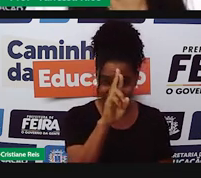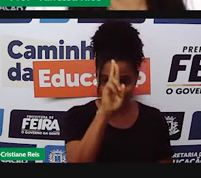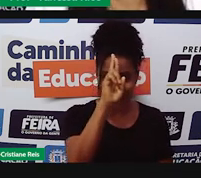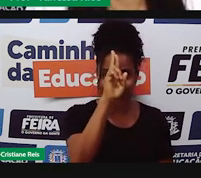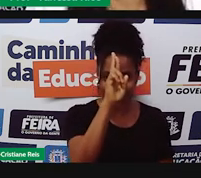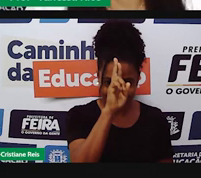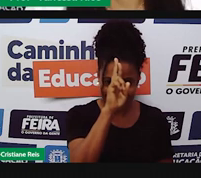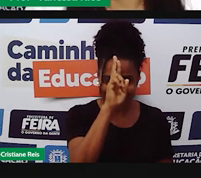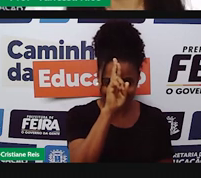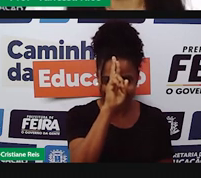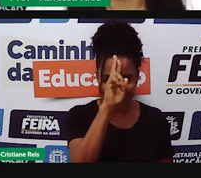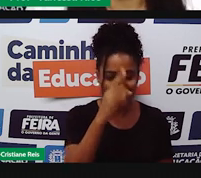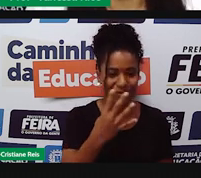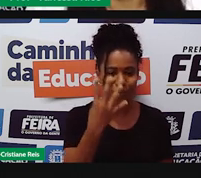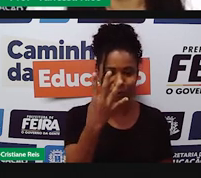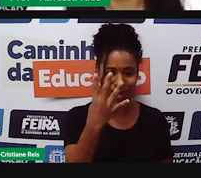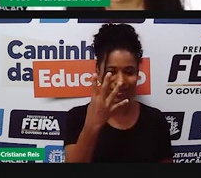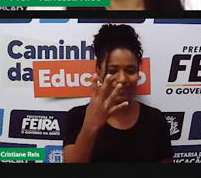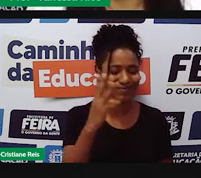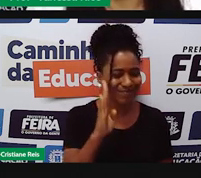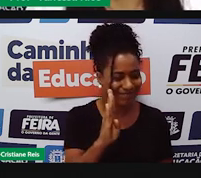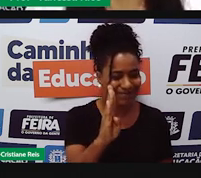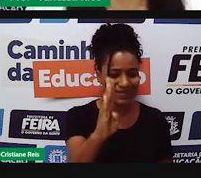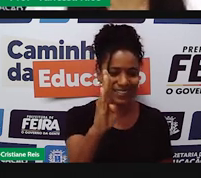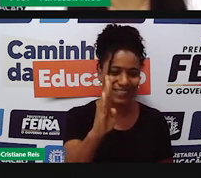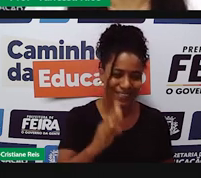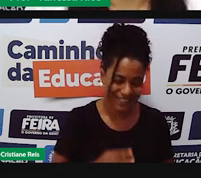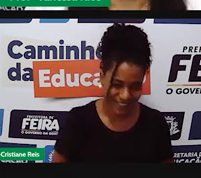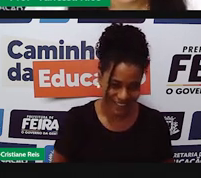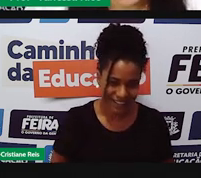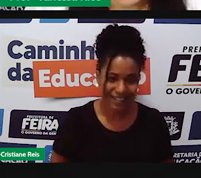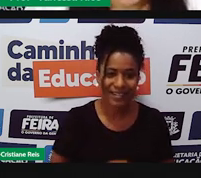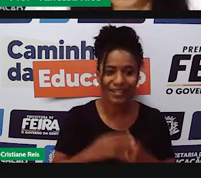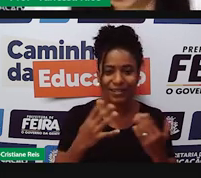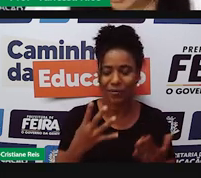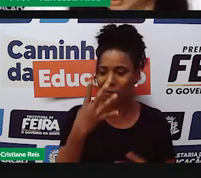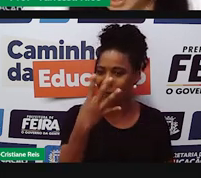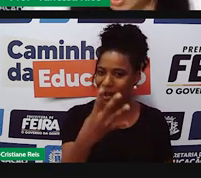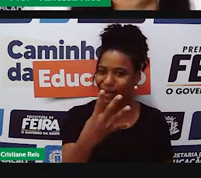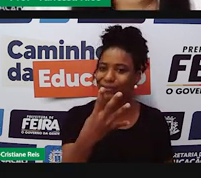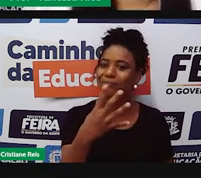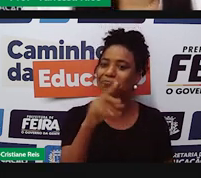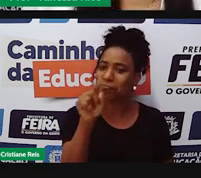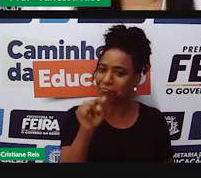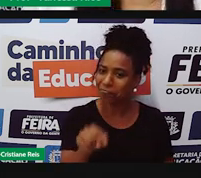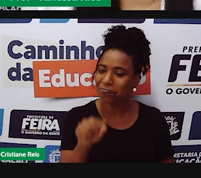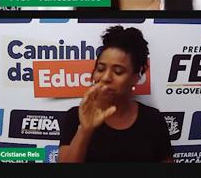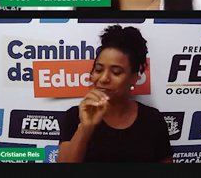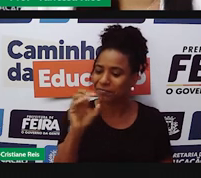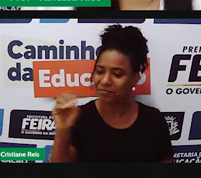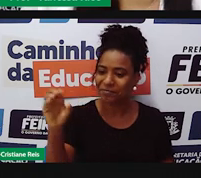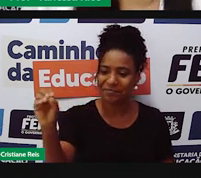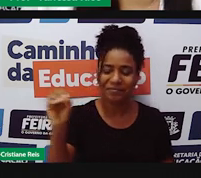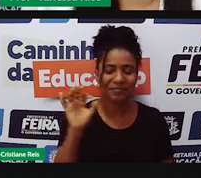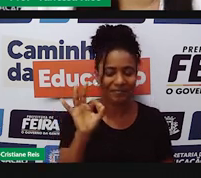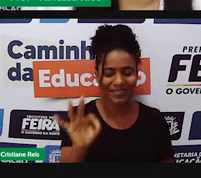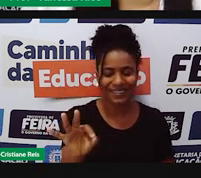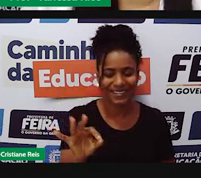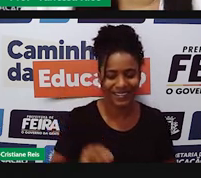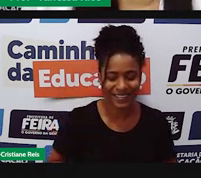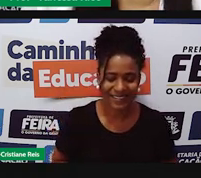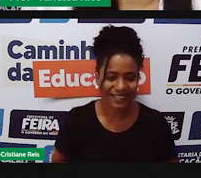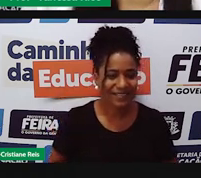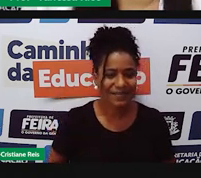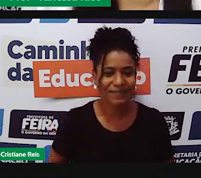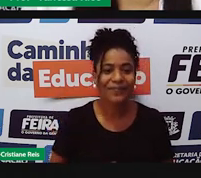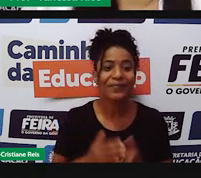das horas apontado exatamente para o número 4. Então, será 4 horas em ponto, né? Como a gente fala.